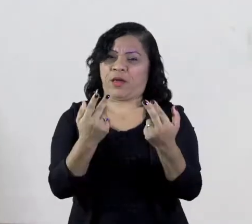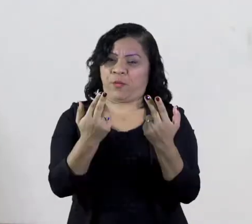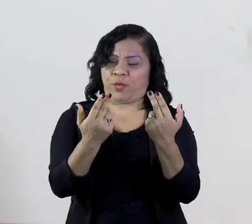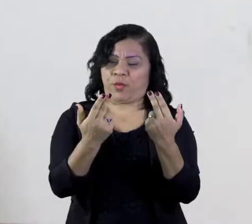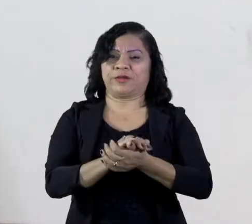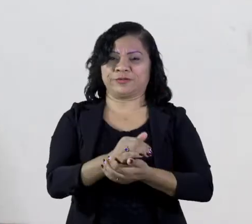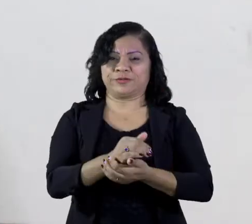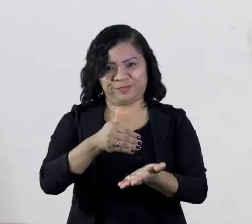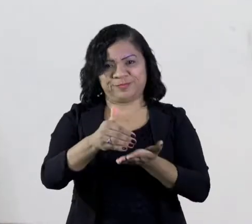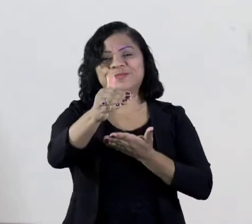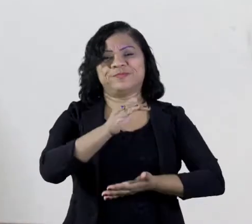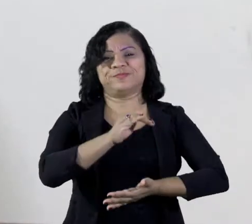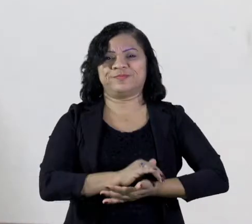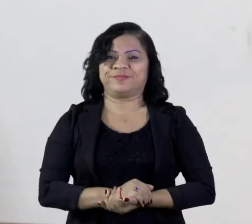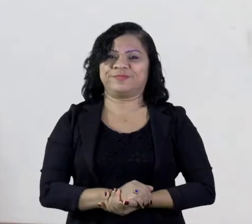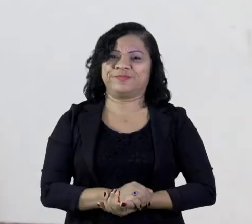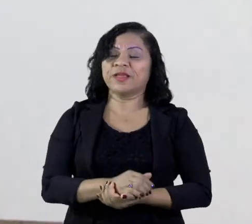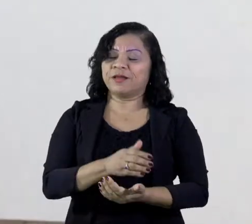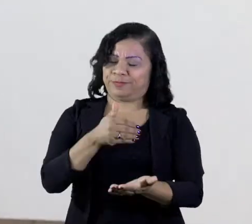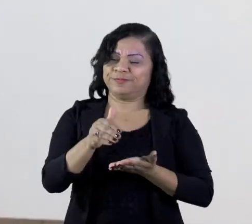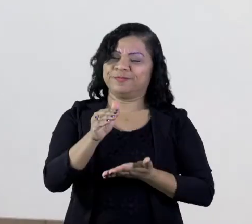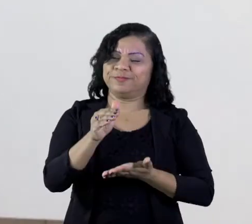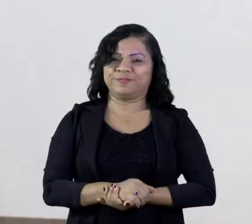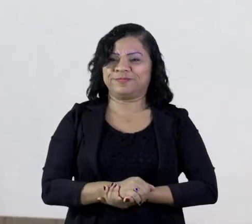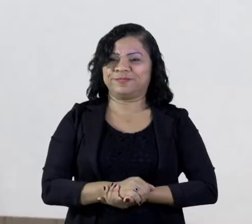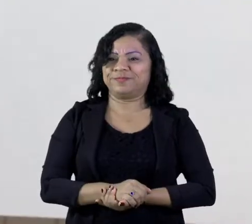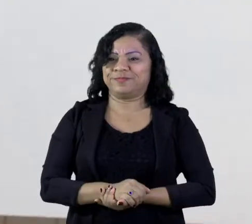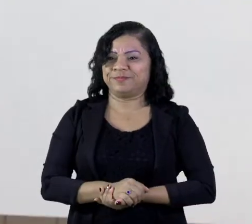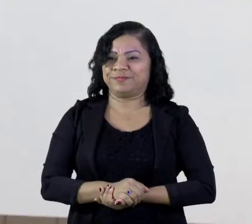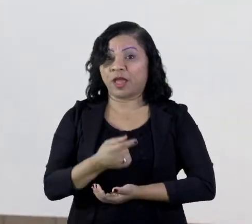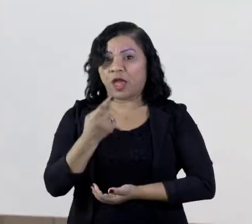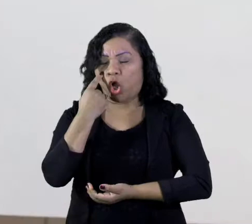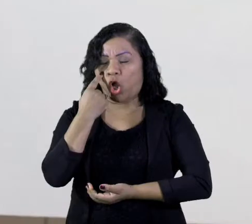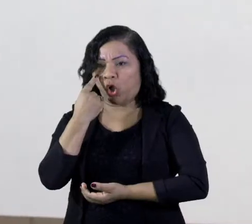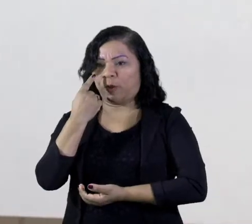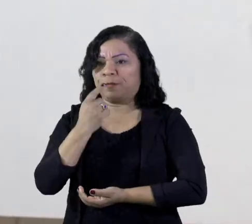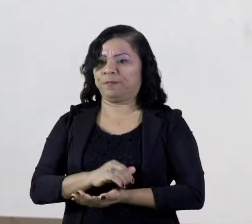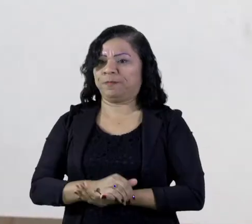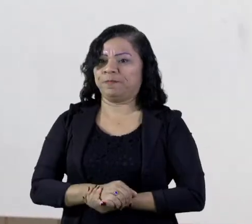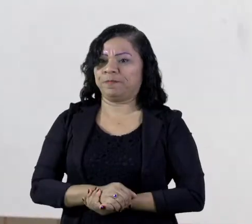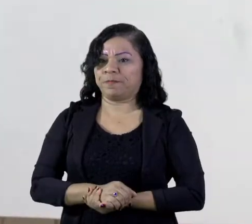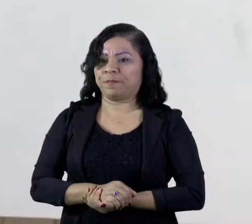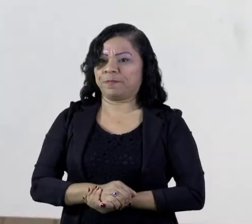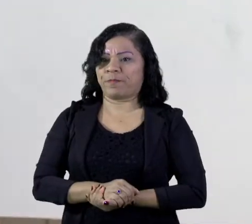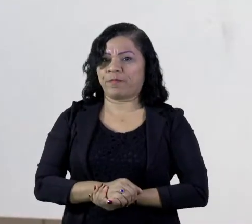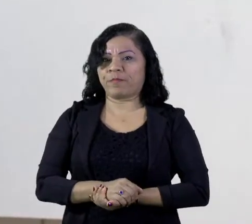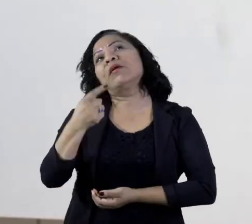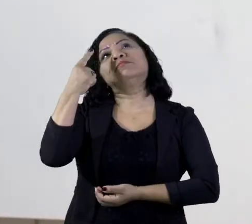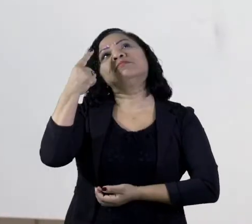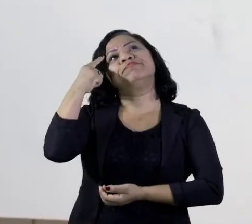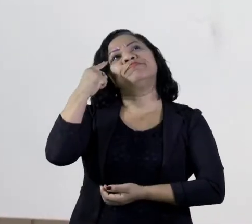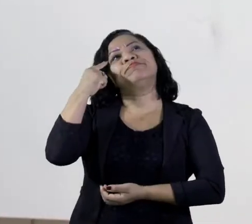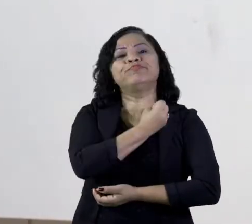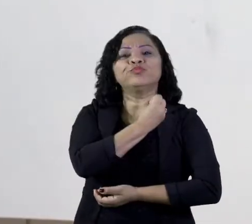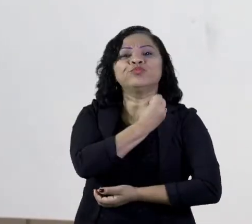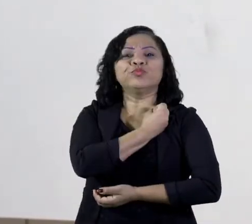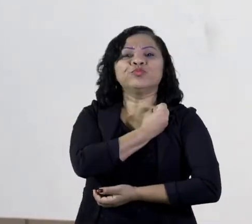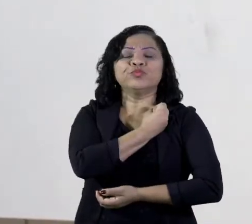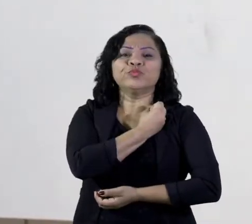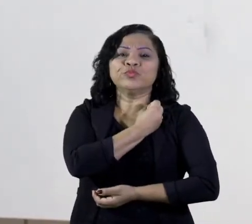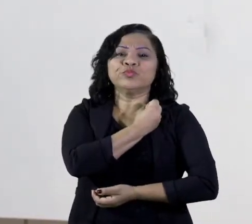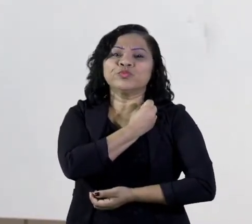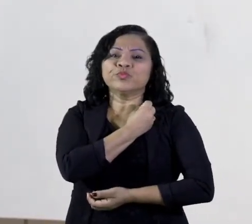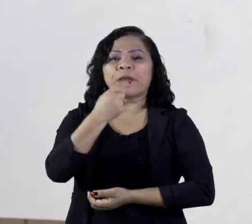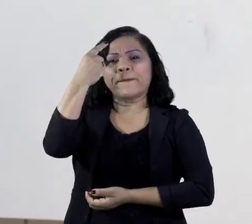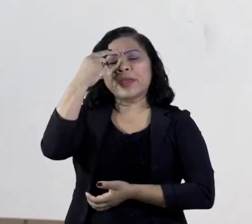Vamos continuar? Vamos continuar. Olha só, eu vou pensar no número, beleza? Olha só, pensem comigo.